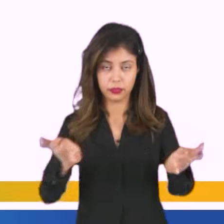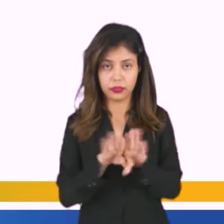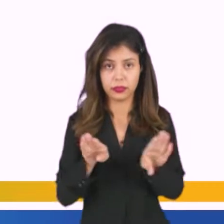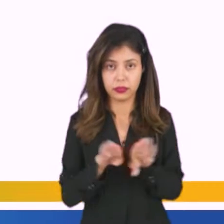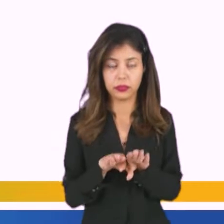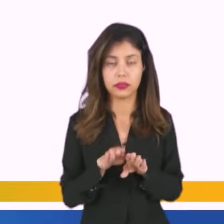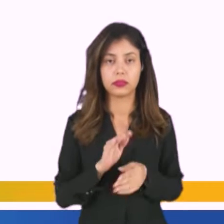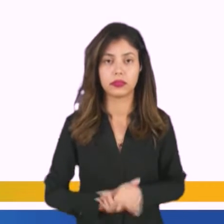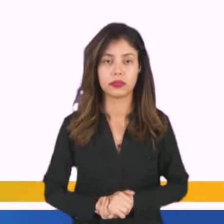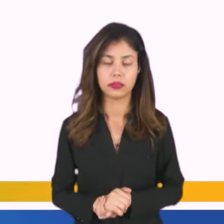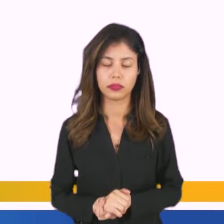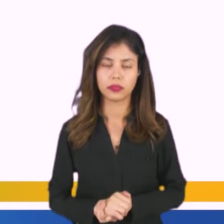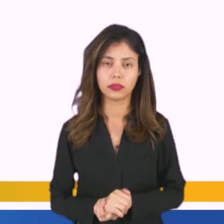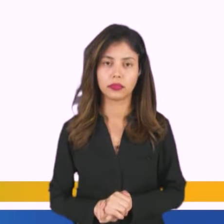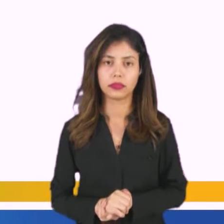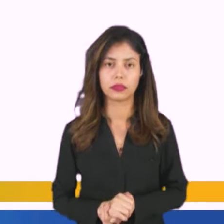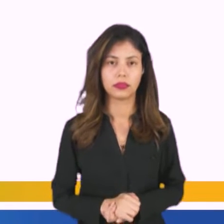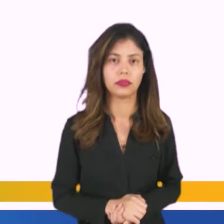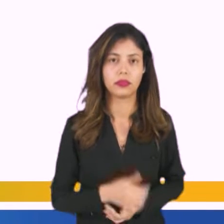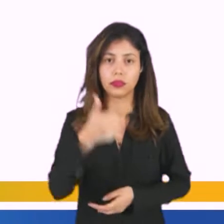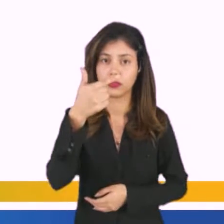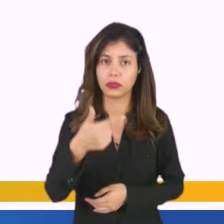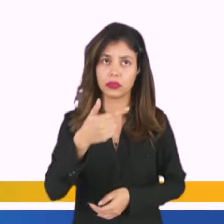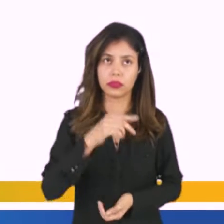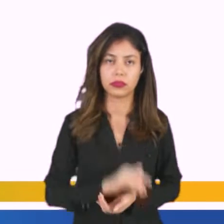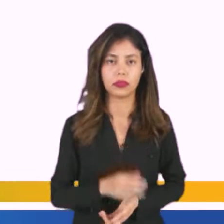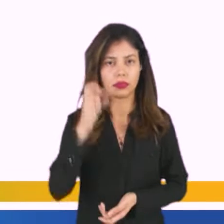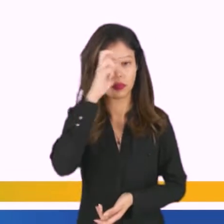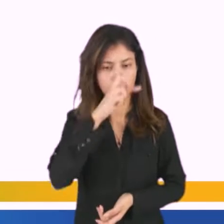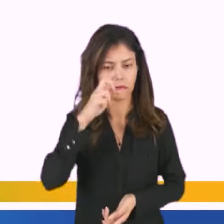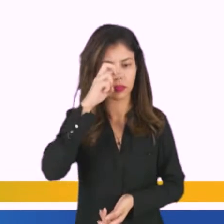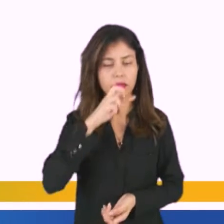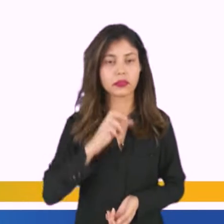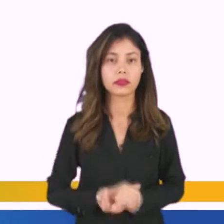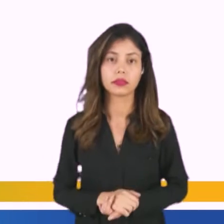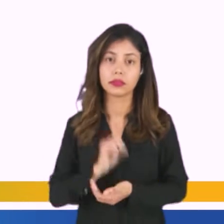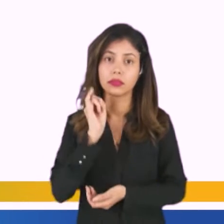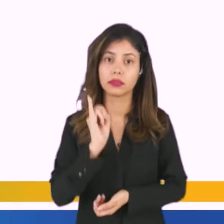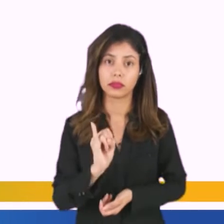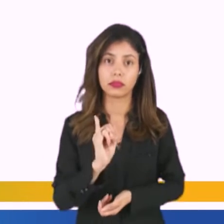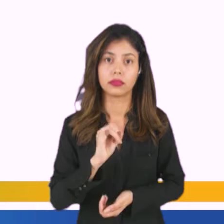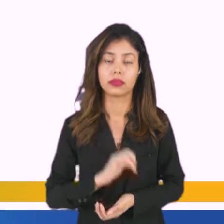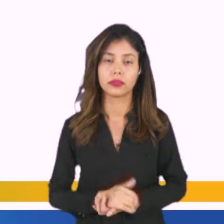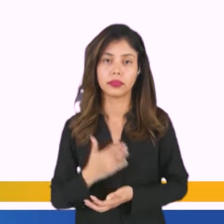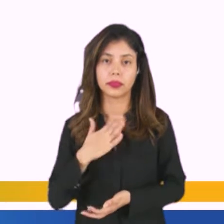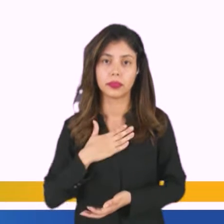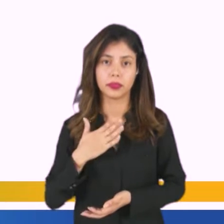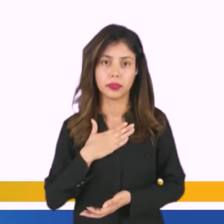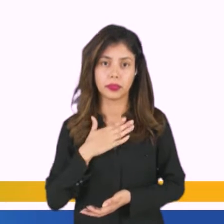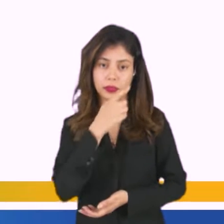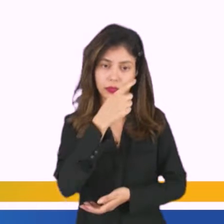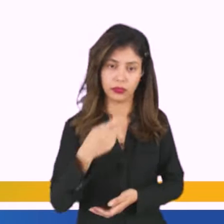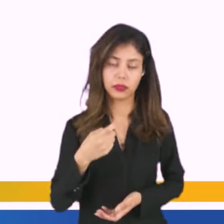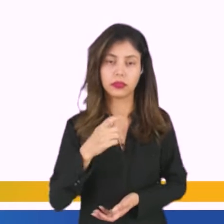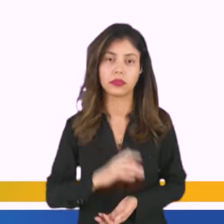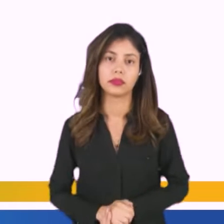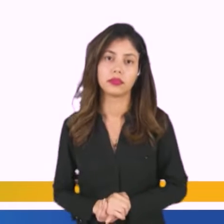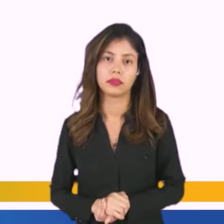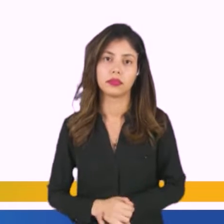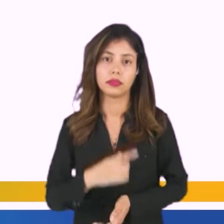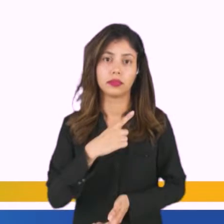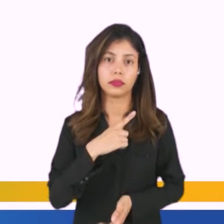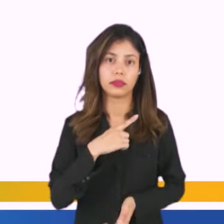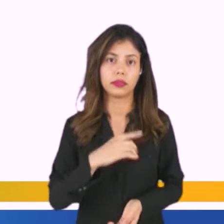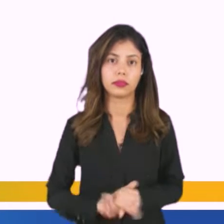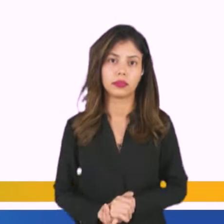de escalonamento. E aí, o segundo passo é observar se a minha incógnita x